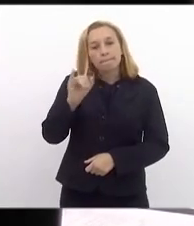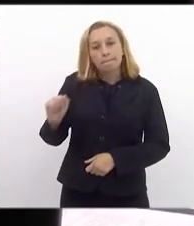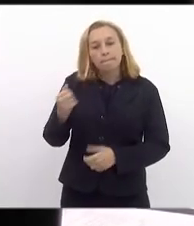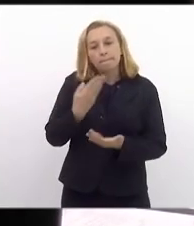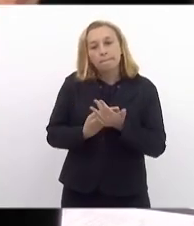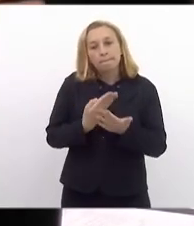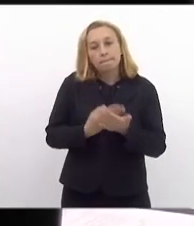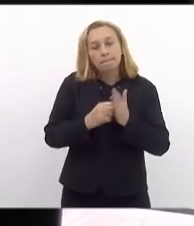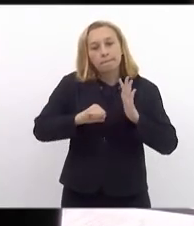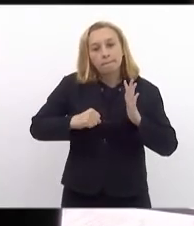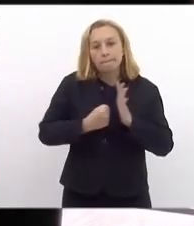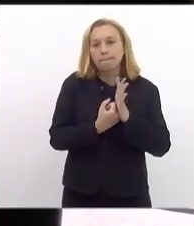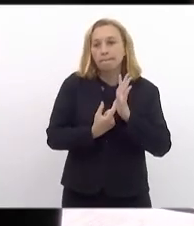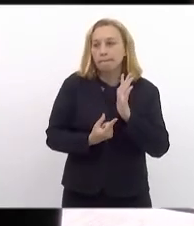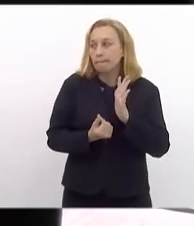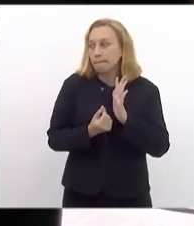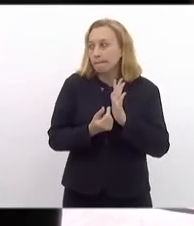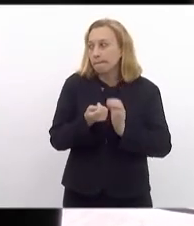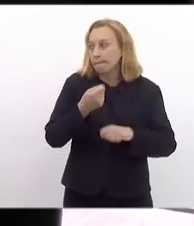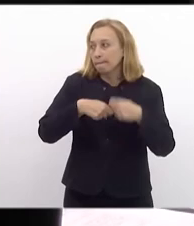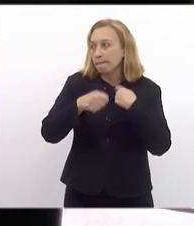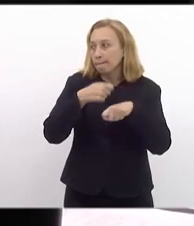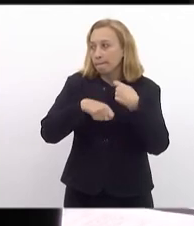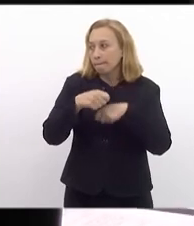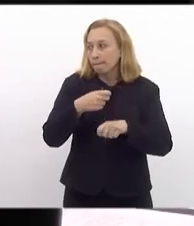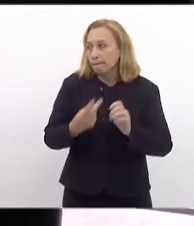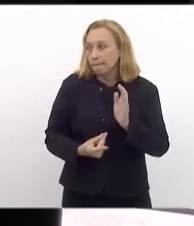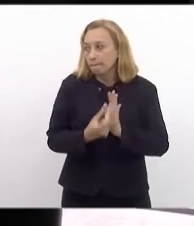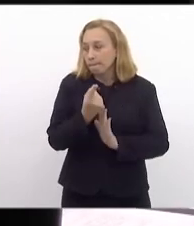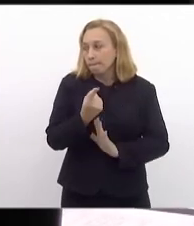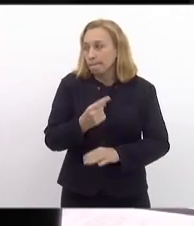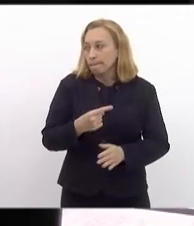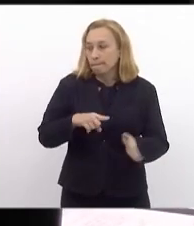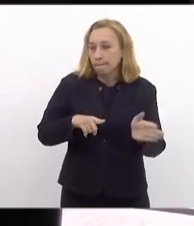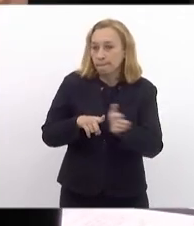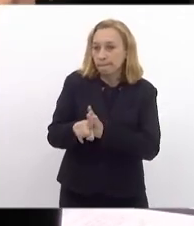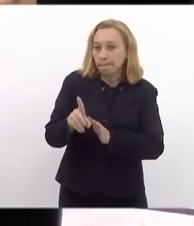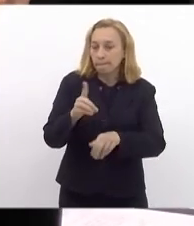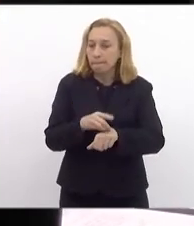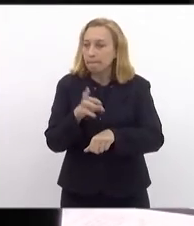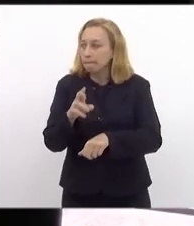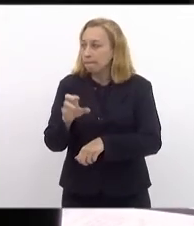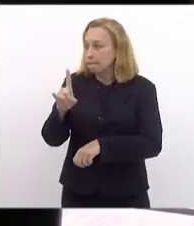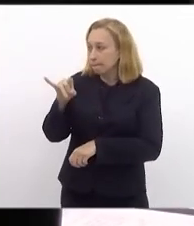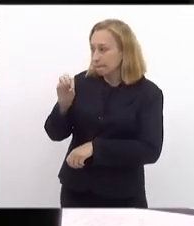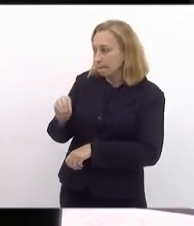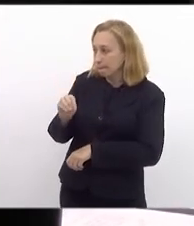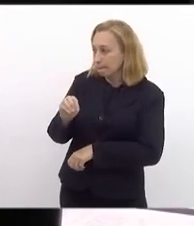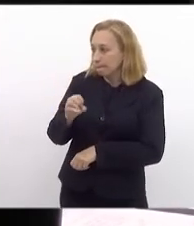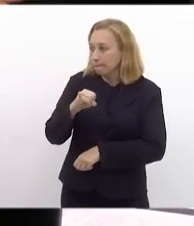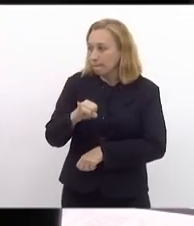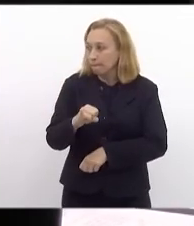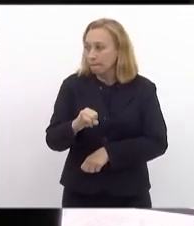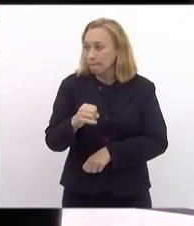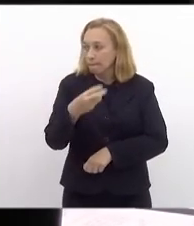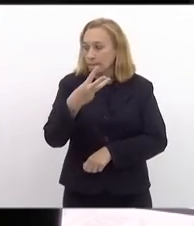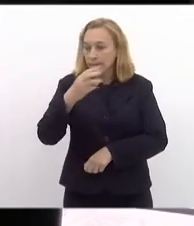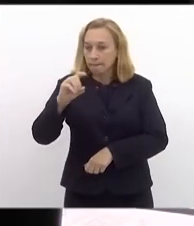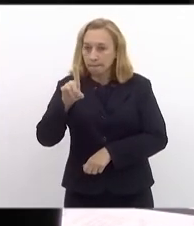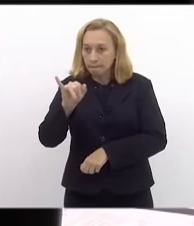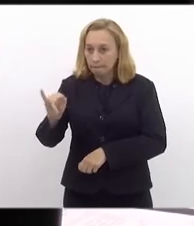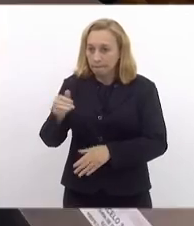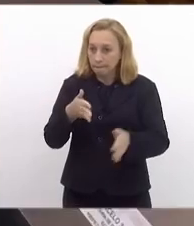para estudar o impacto econômico-financeiro e eu pergunto o doutor Celino se esses 30 dias